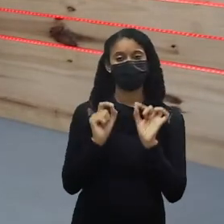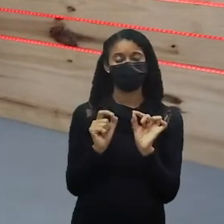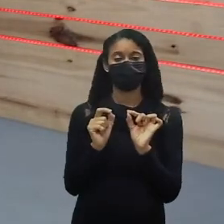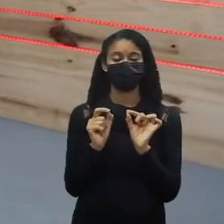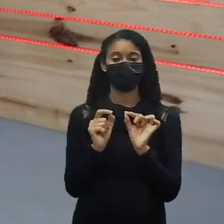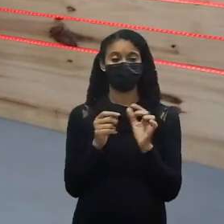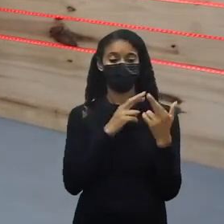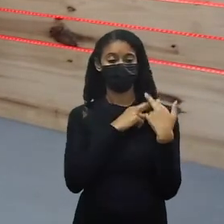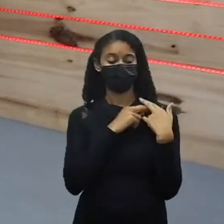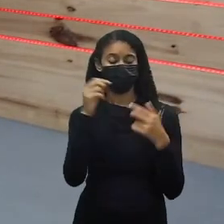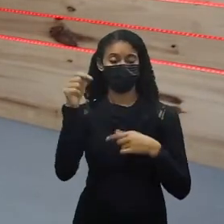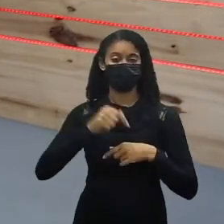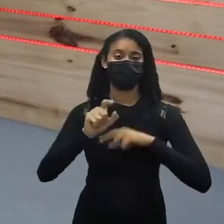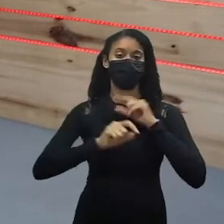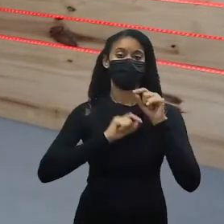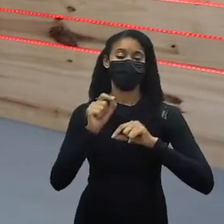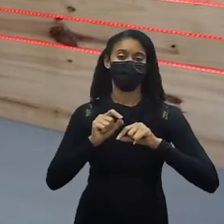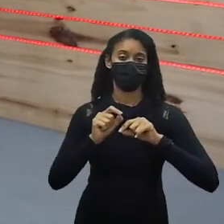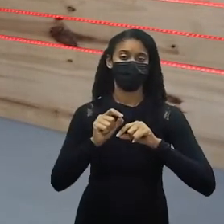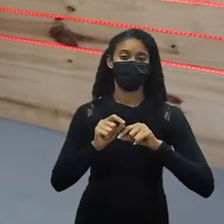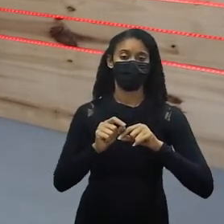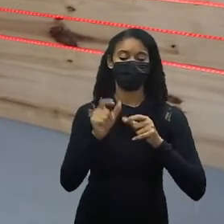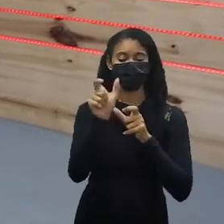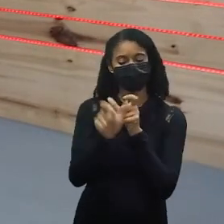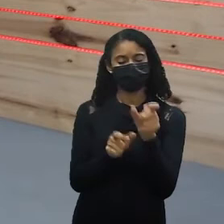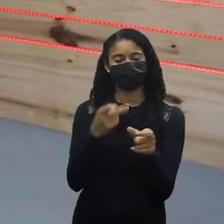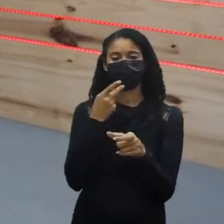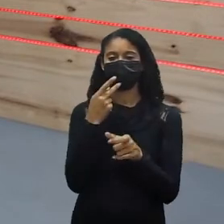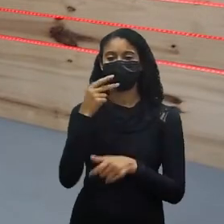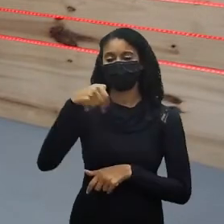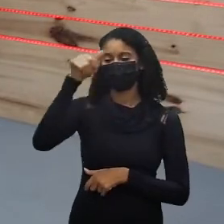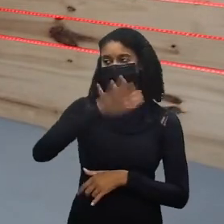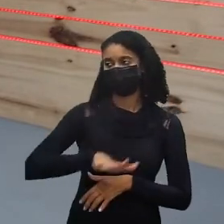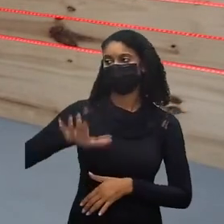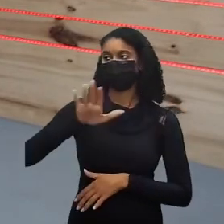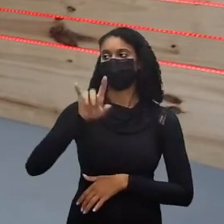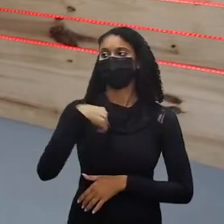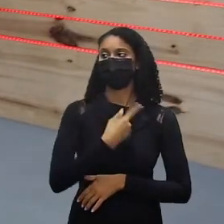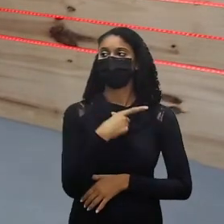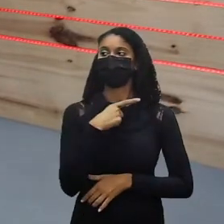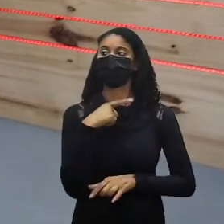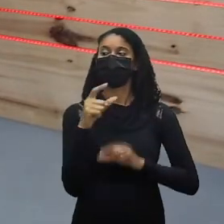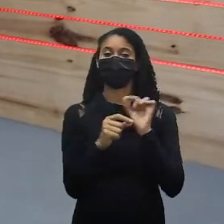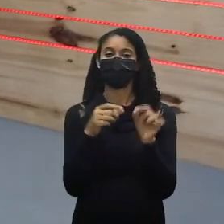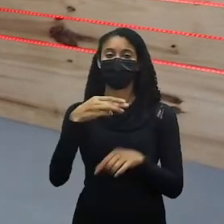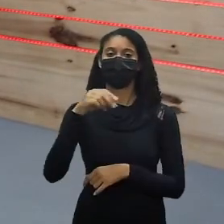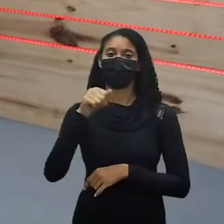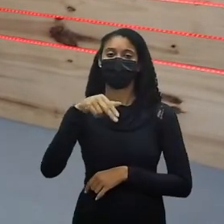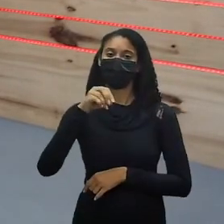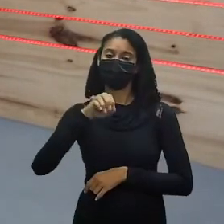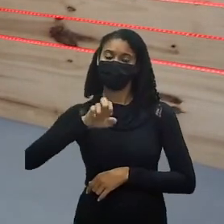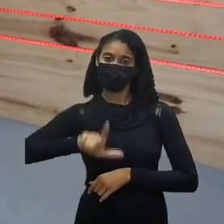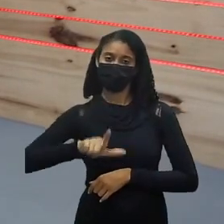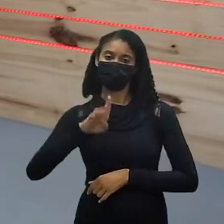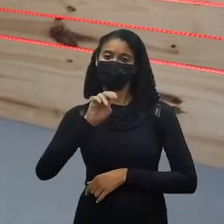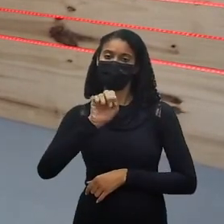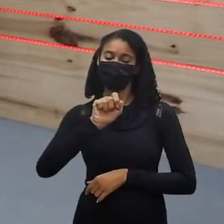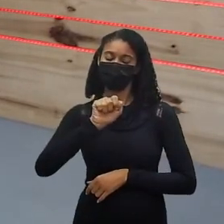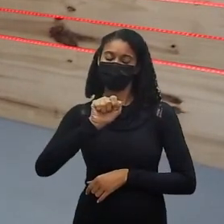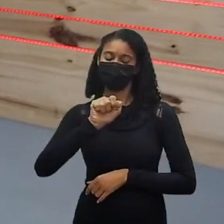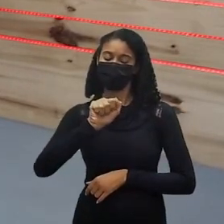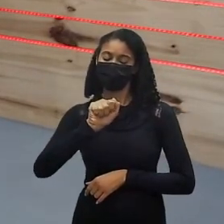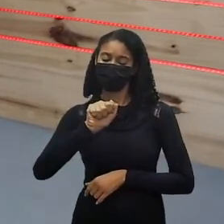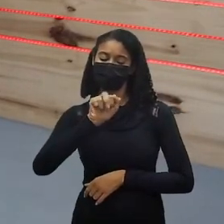aqui a questão de quê? Do falar do Nordeste. Nós temos Manuel de Barros, do Centro-Oeste,